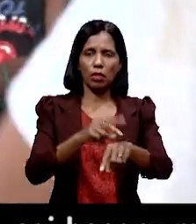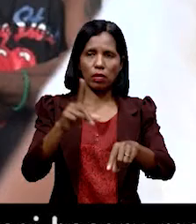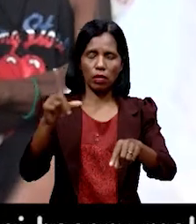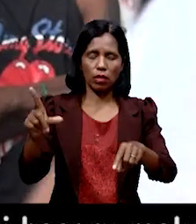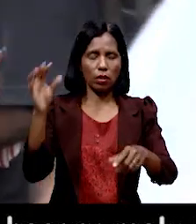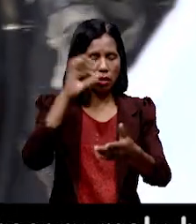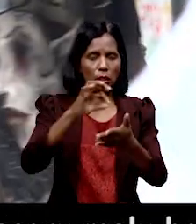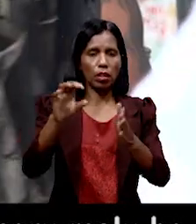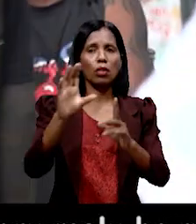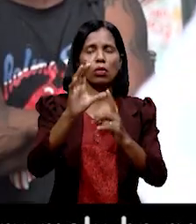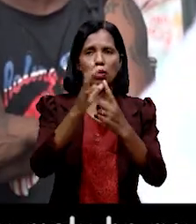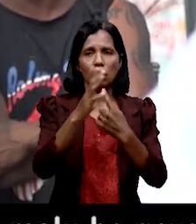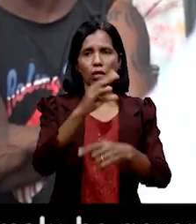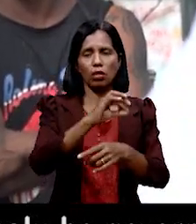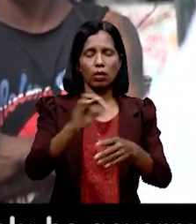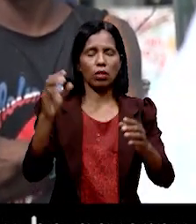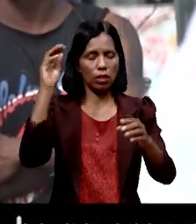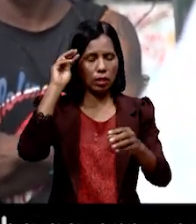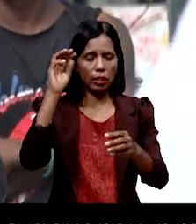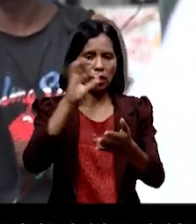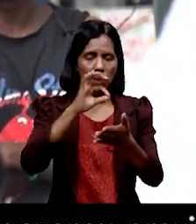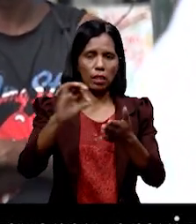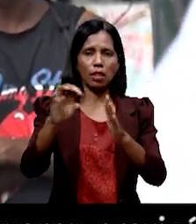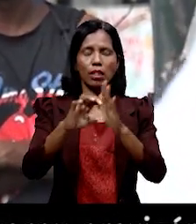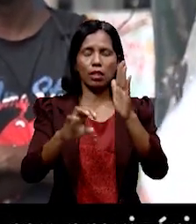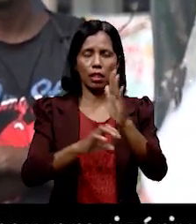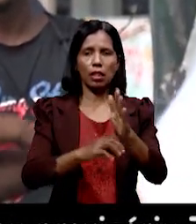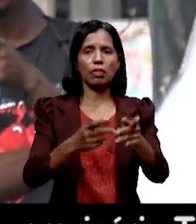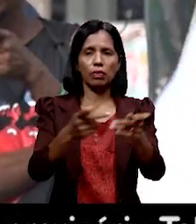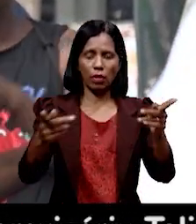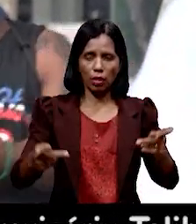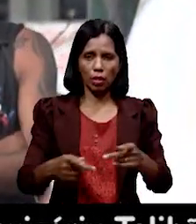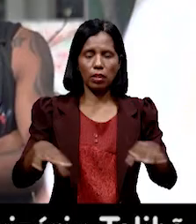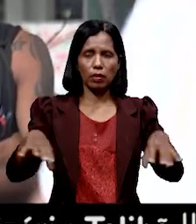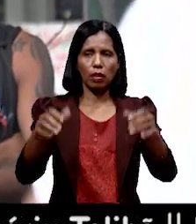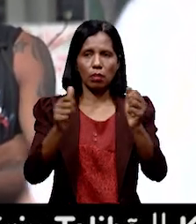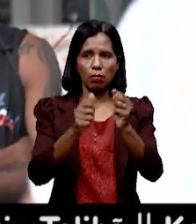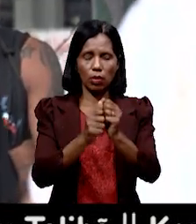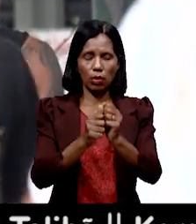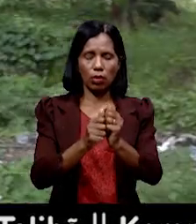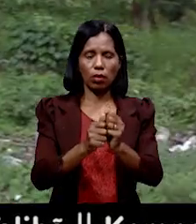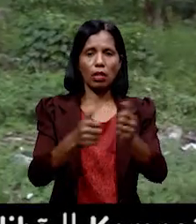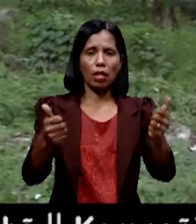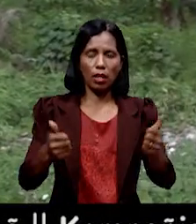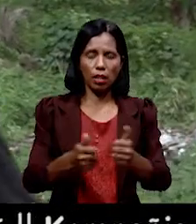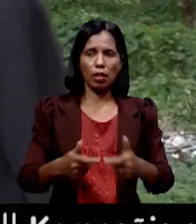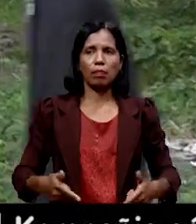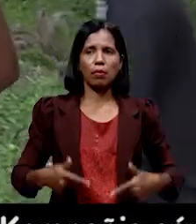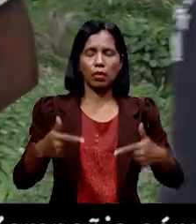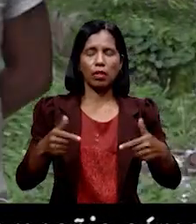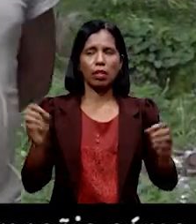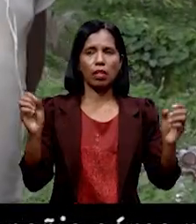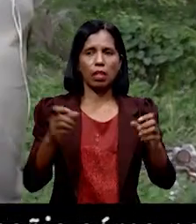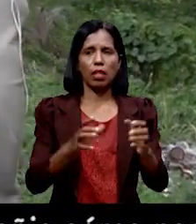de Arte Kultura, dan Secretário de Estado Teras Proprietários, Hálohona konkurrensia dengan Arte Moris. Nenya, Gubernante, La Espera,